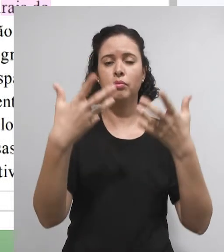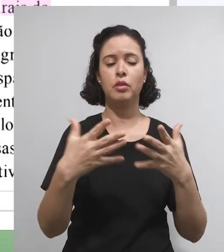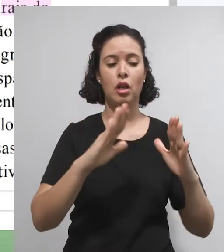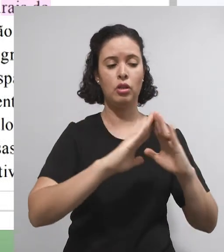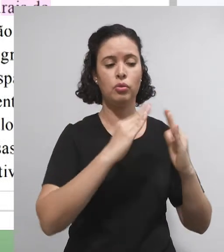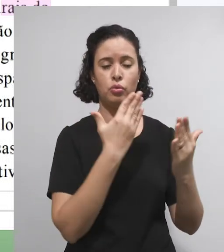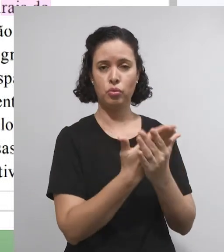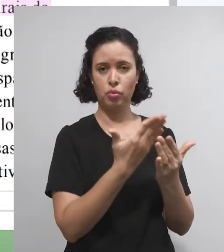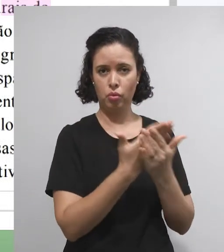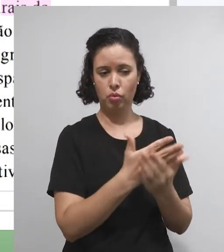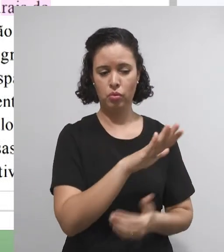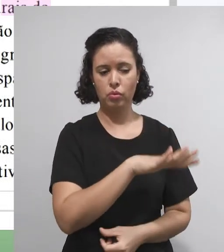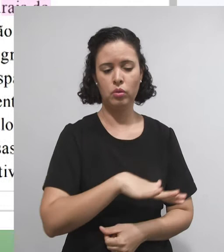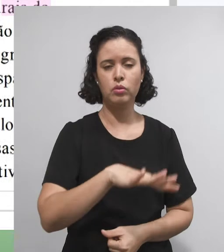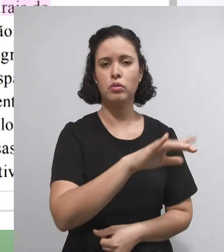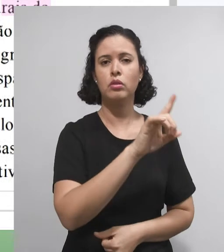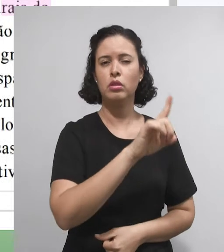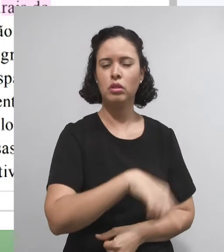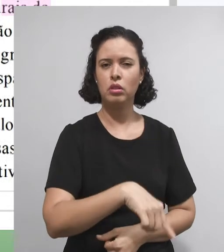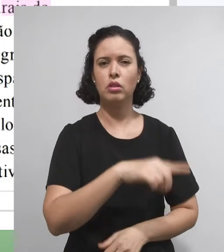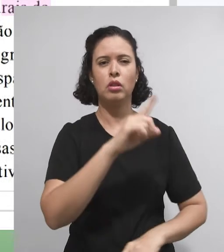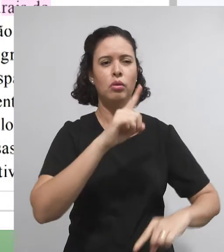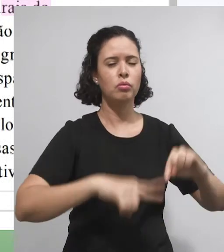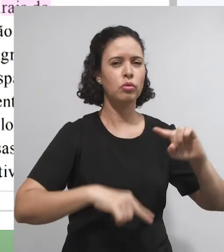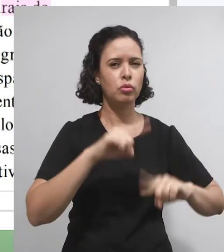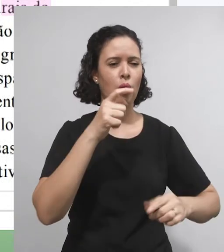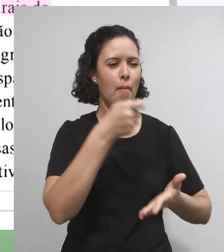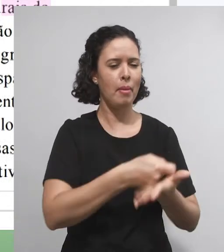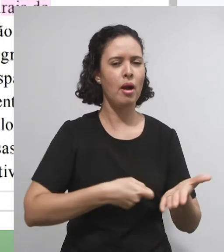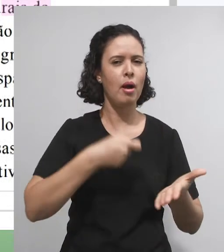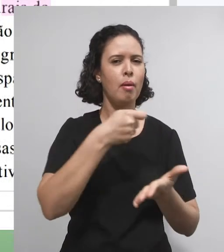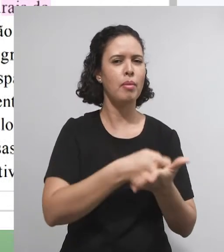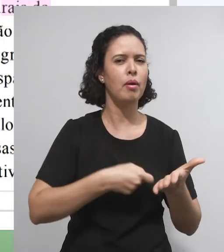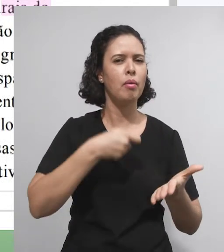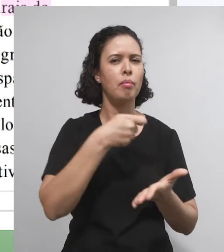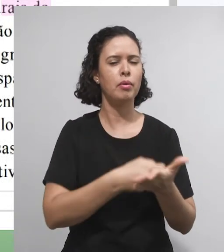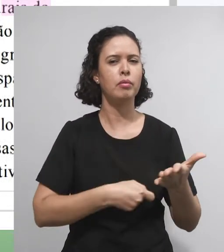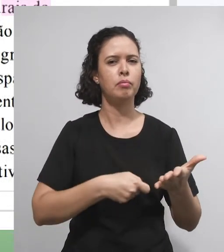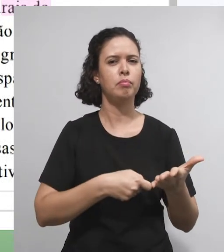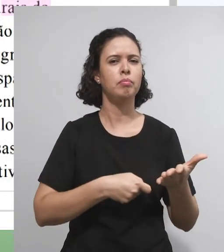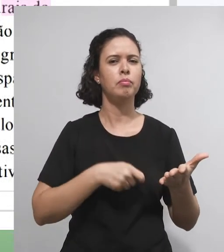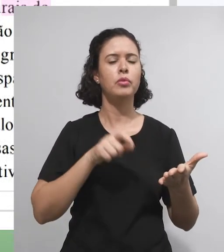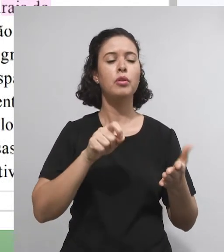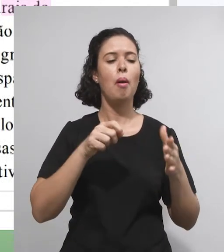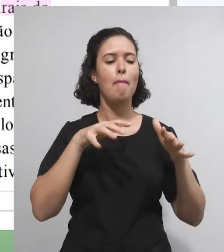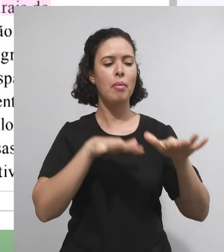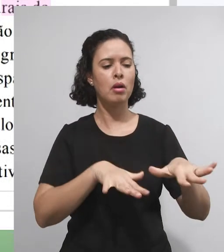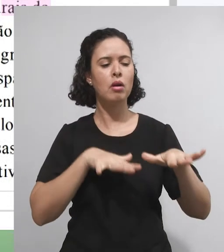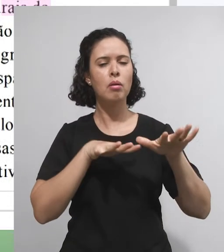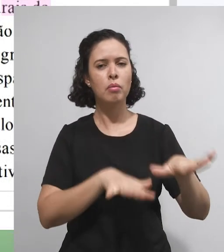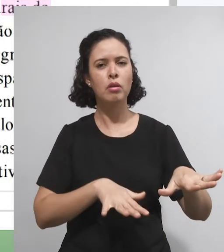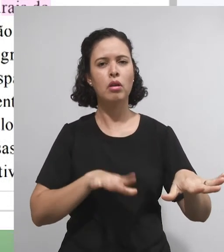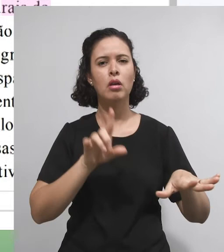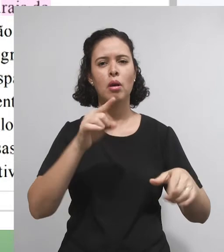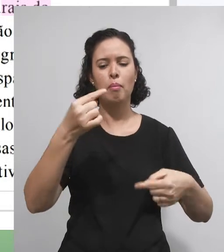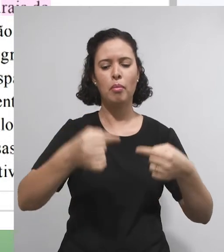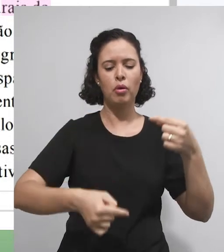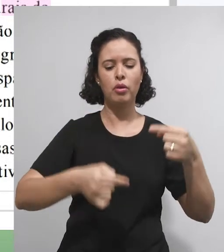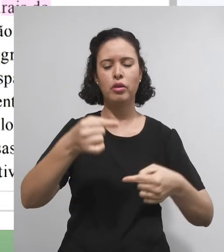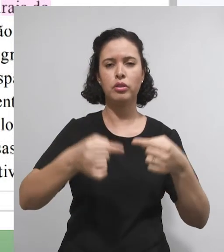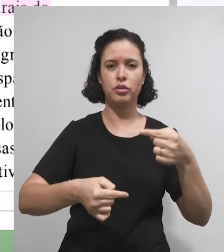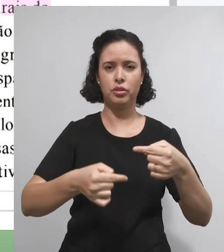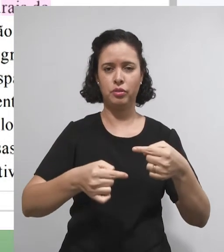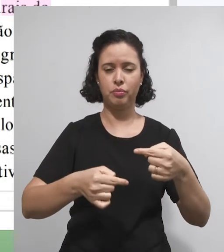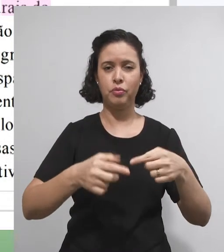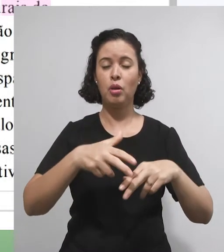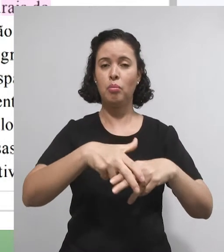que a escola, então, ela é um importante instrumento de luta política. É por isso que ela é pós-crítica. Então,